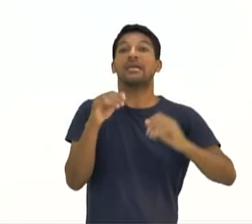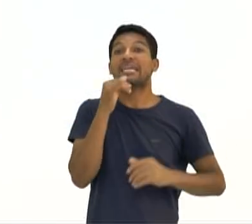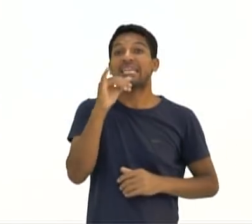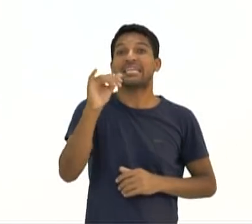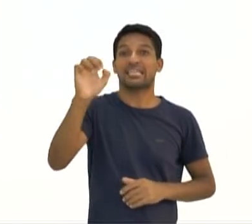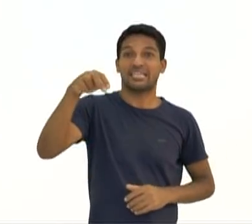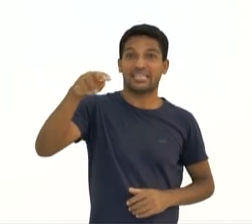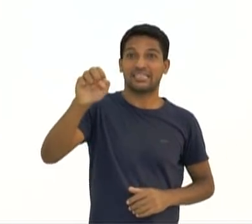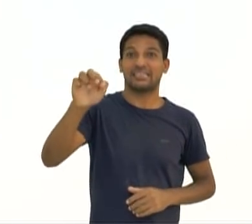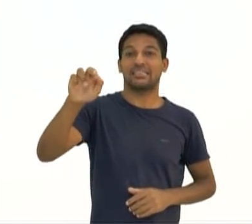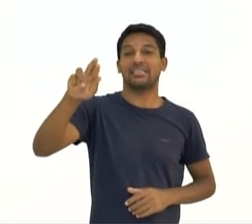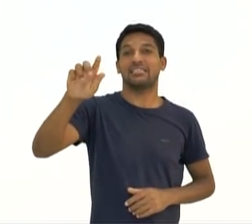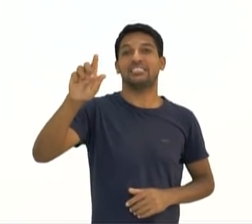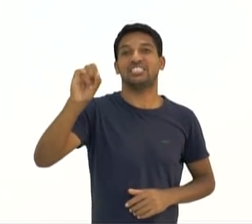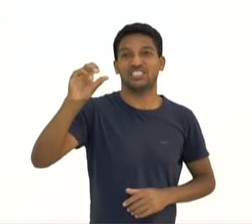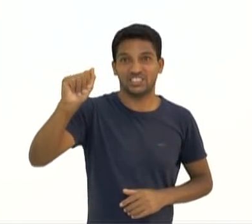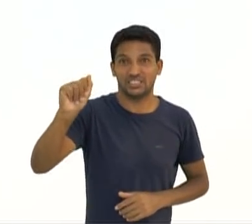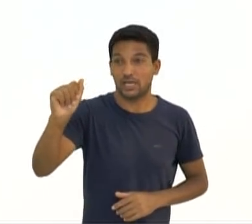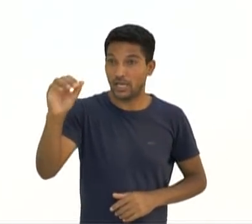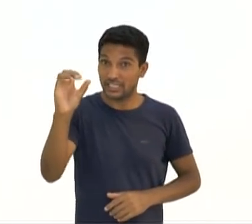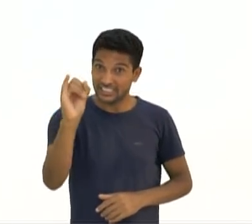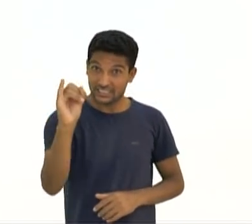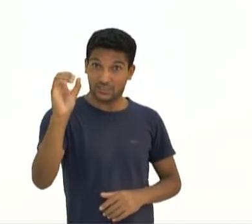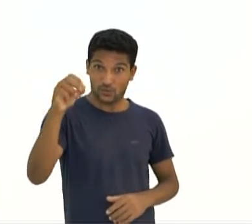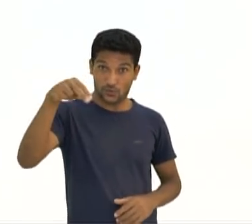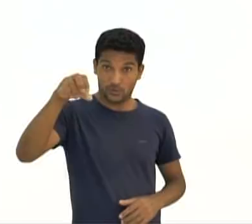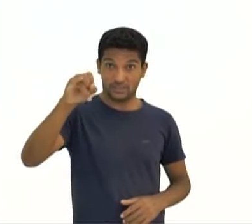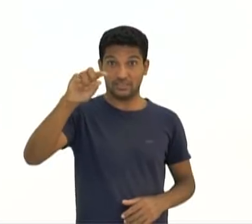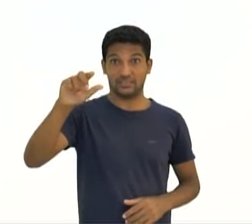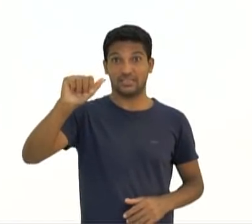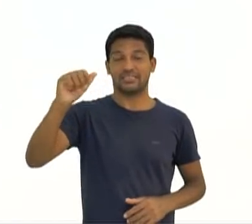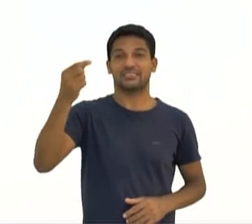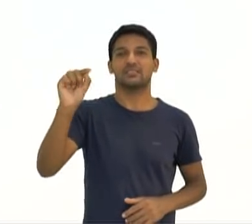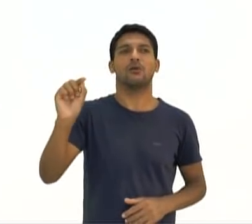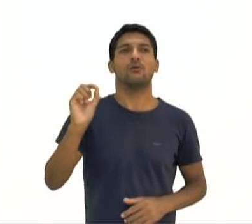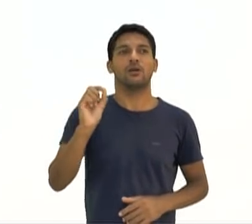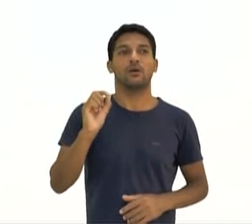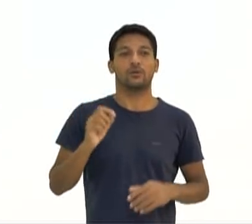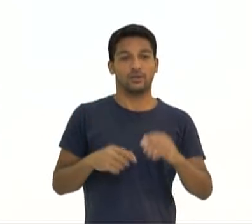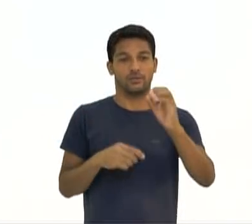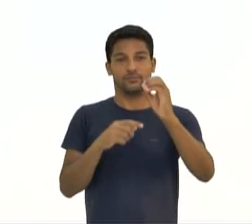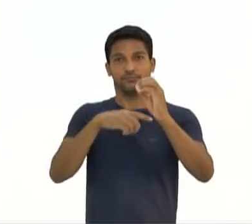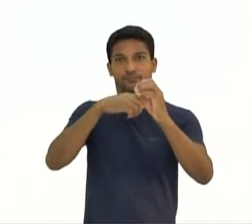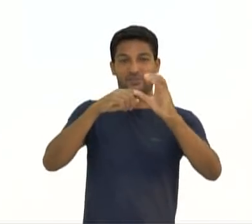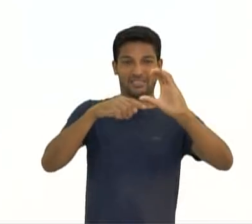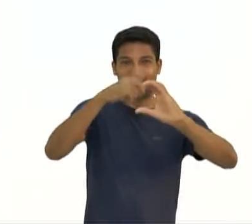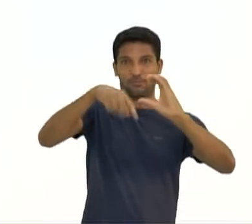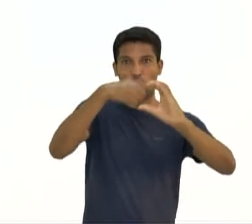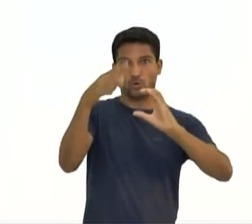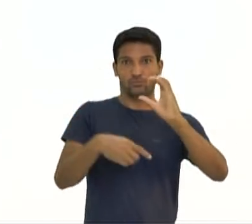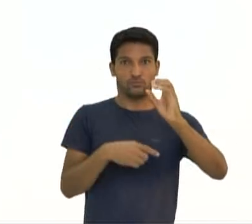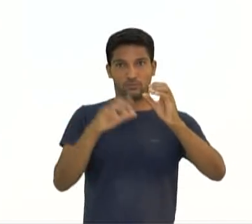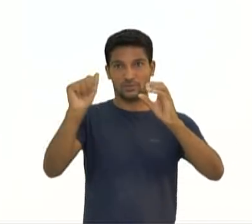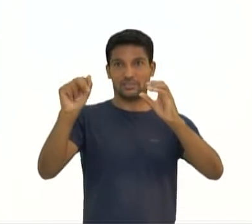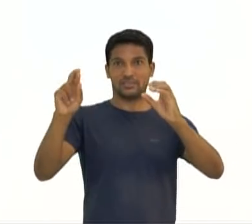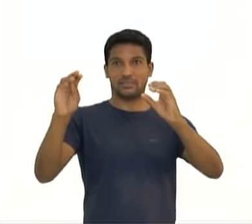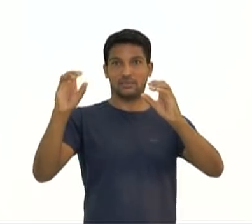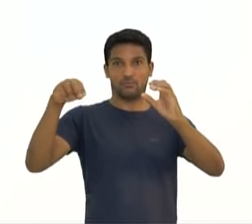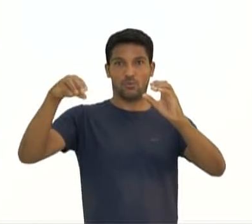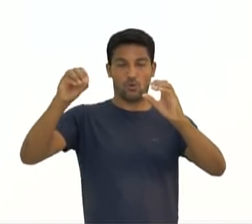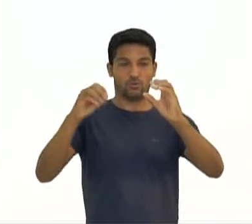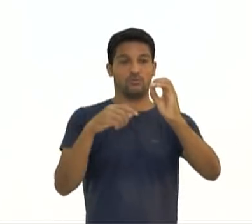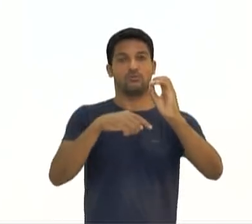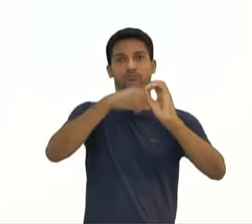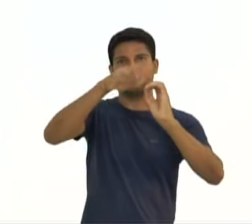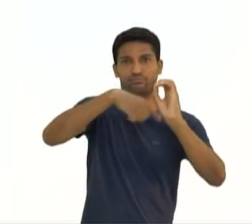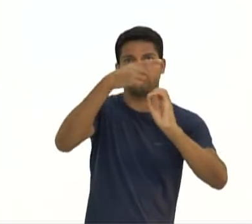Ela aumenta de baixo para cima e da esquerda para a direita, né? Então o carbono apresenta a maior